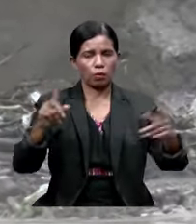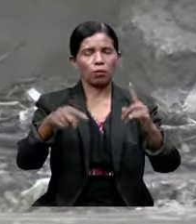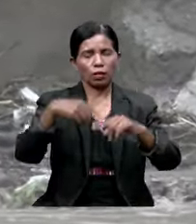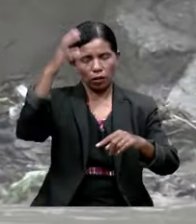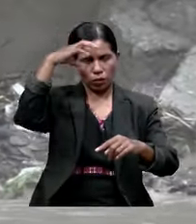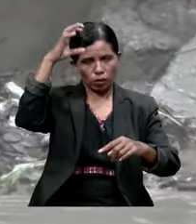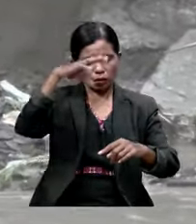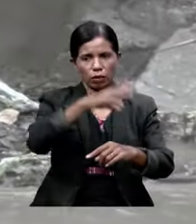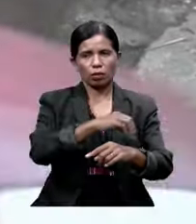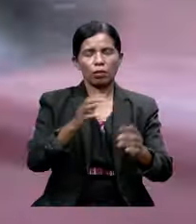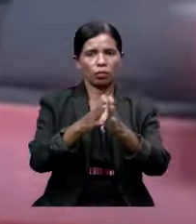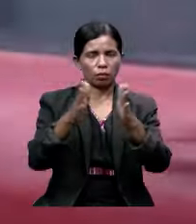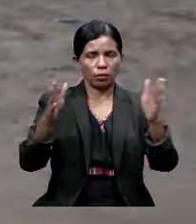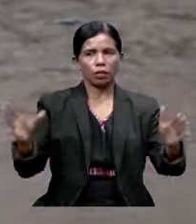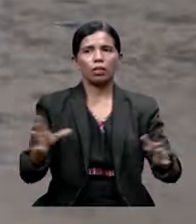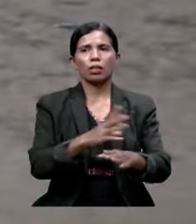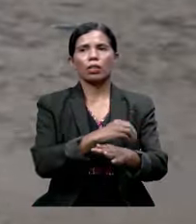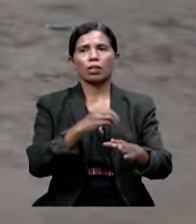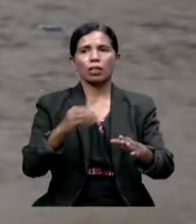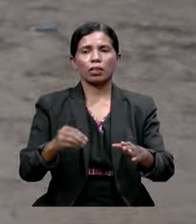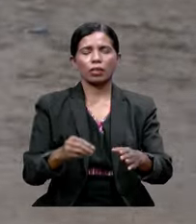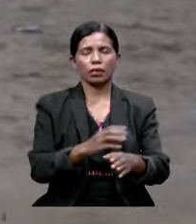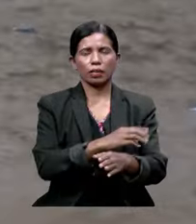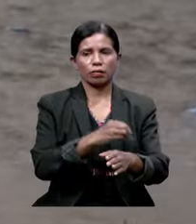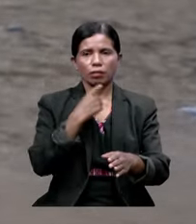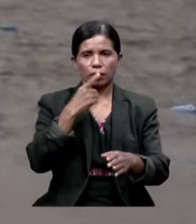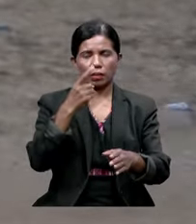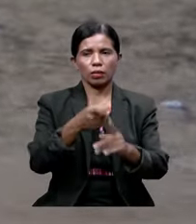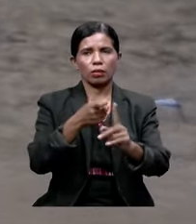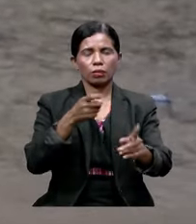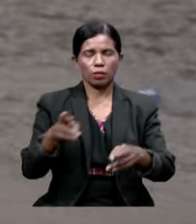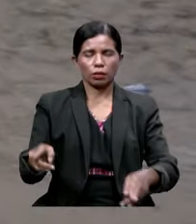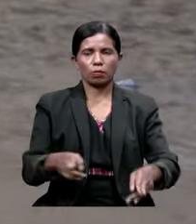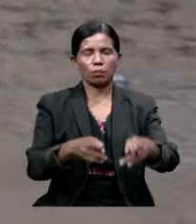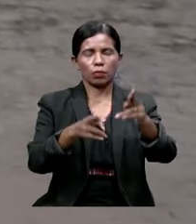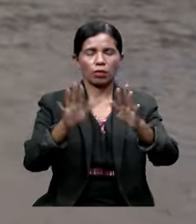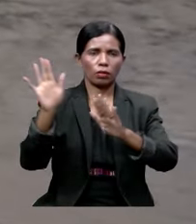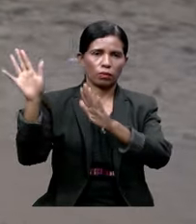tun ho intensidade bot, no mos iha sedimentação husi mota no foho.